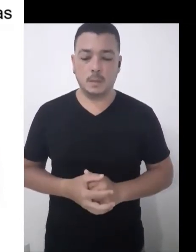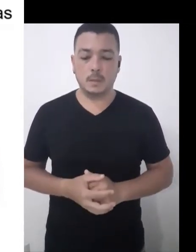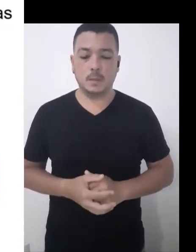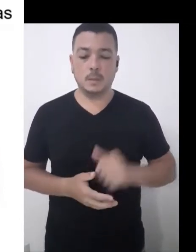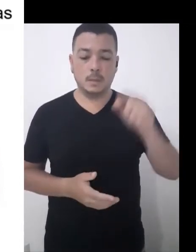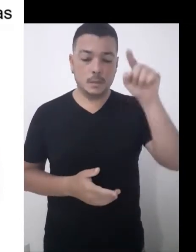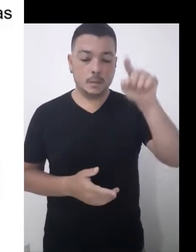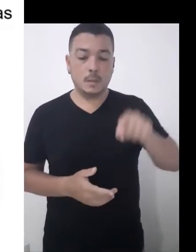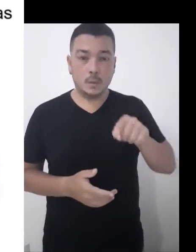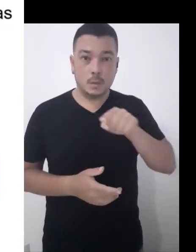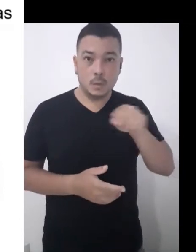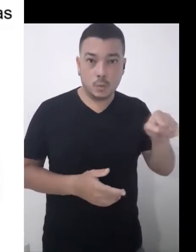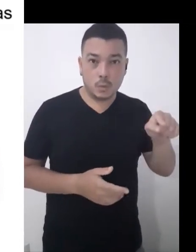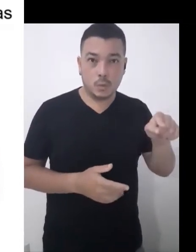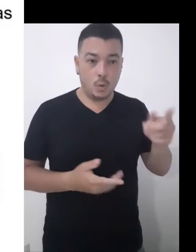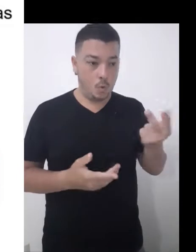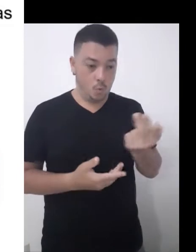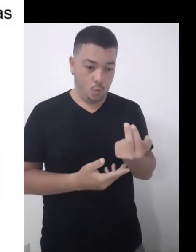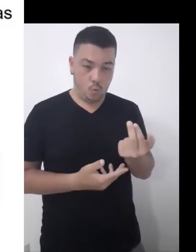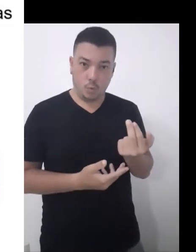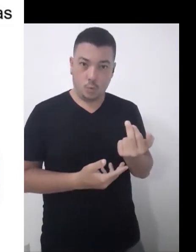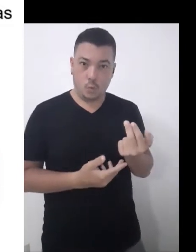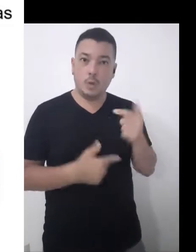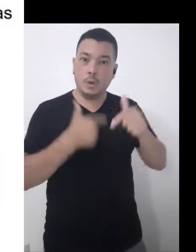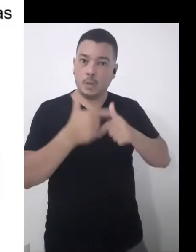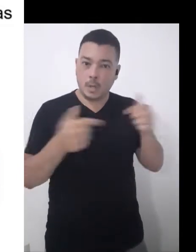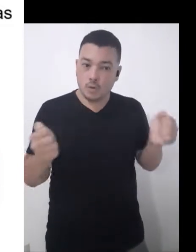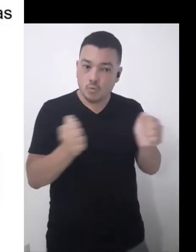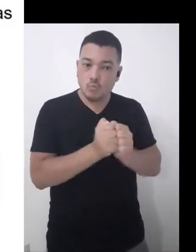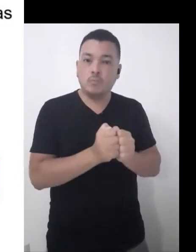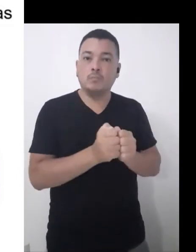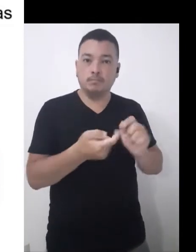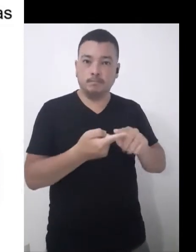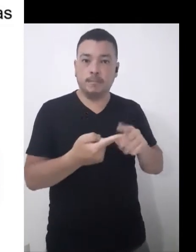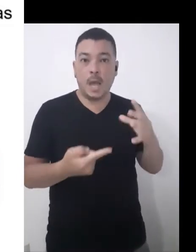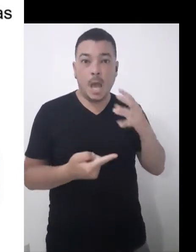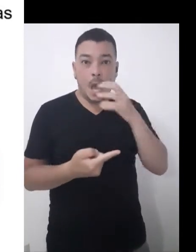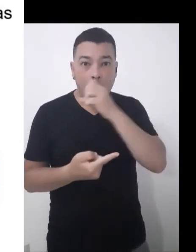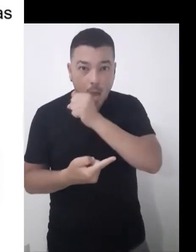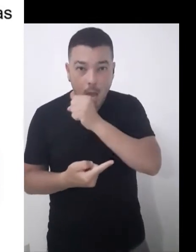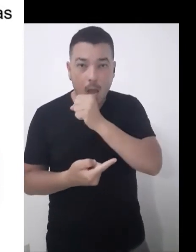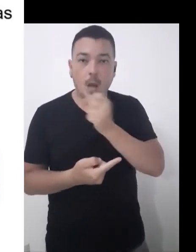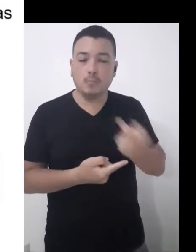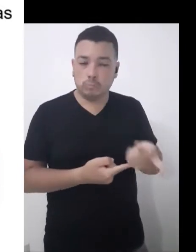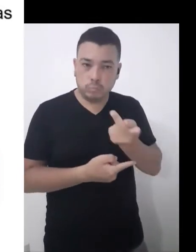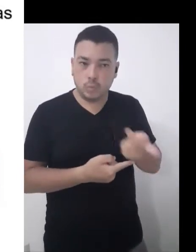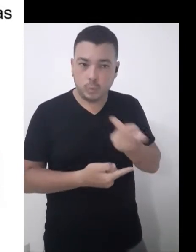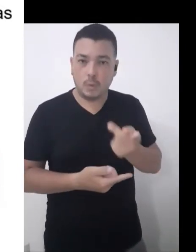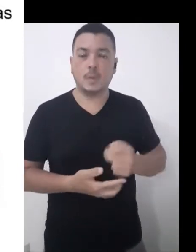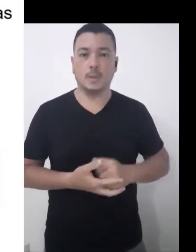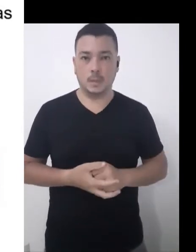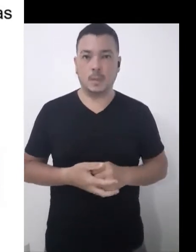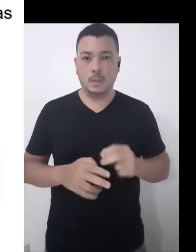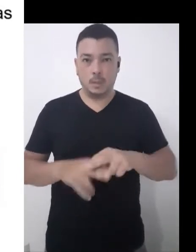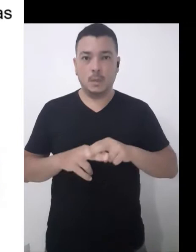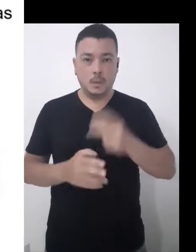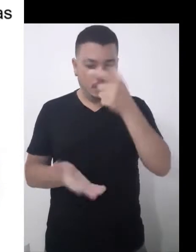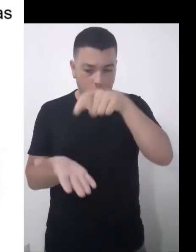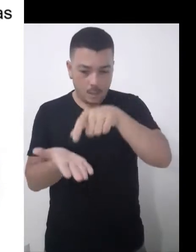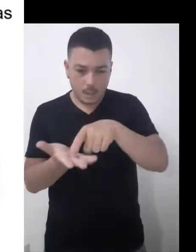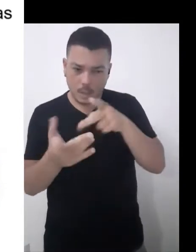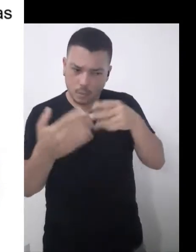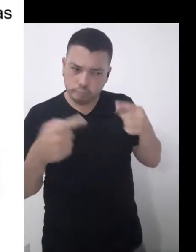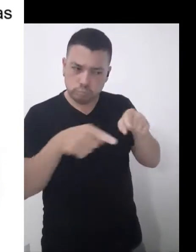entre processador e memória, são as linhas de comunicação mais rápidas que existem dentro do seu computador. Então a memória RAM vai trabalhar naquele